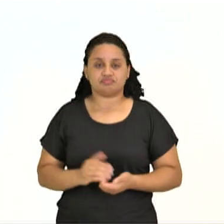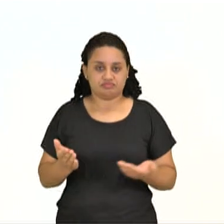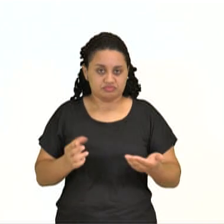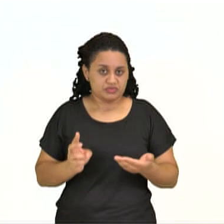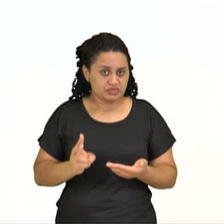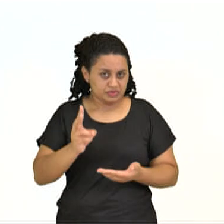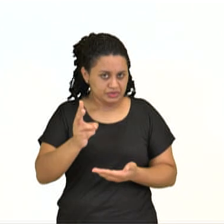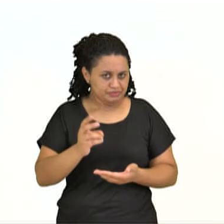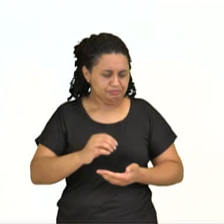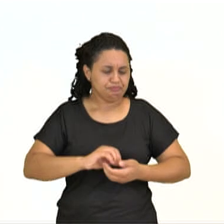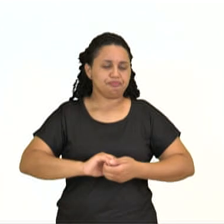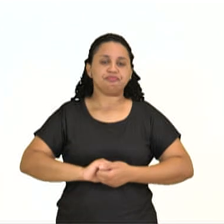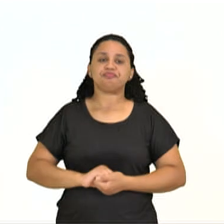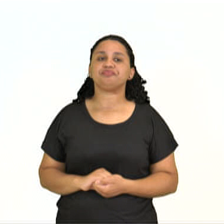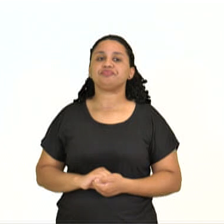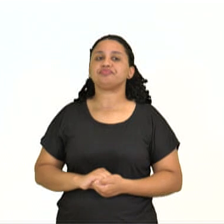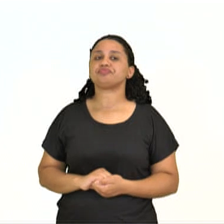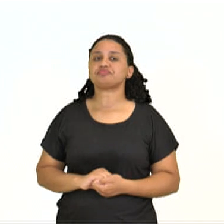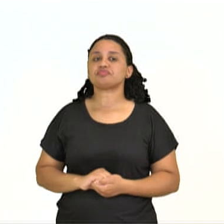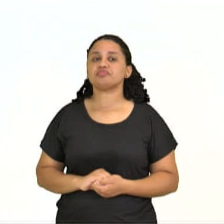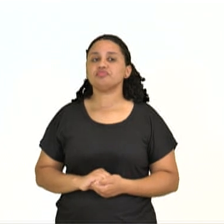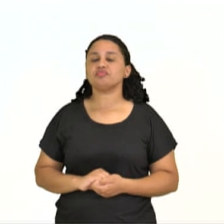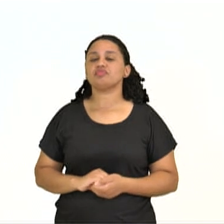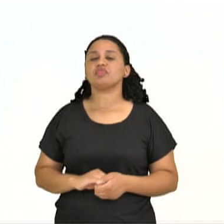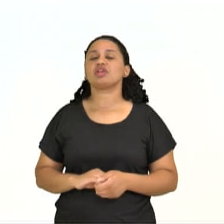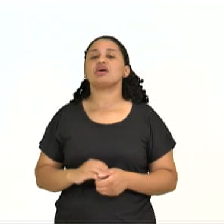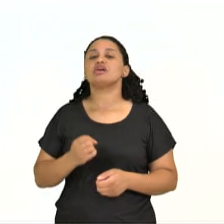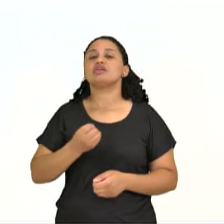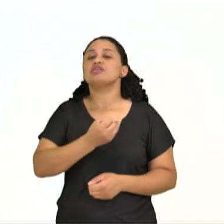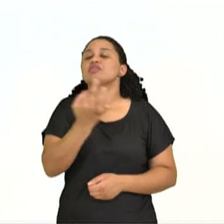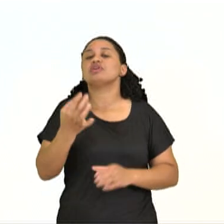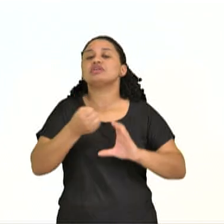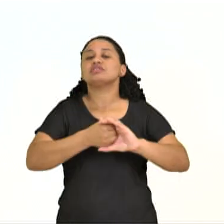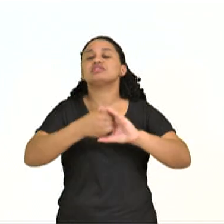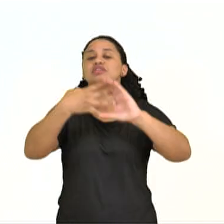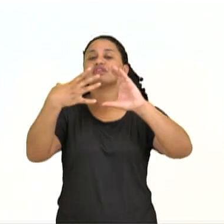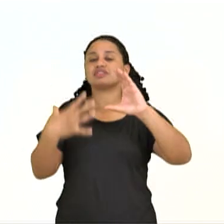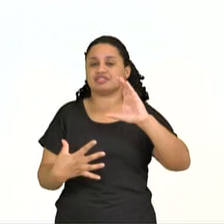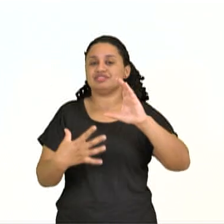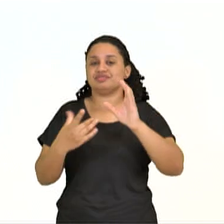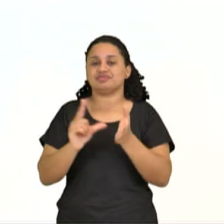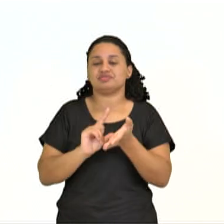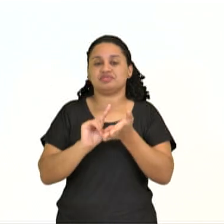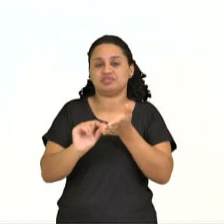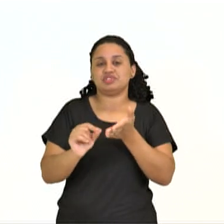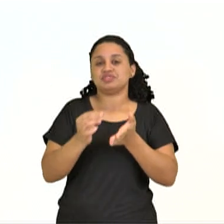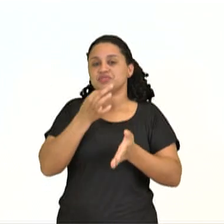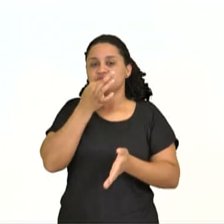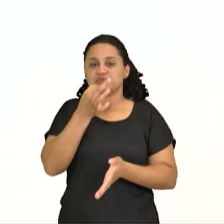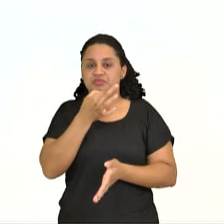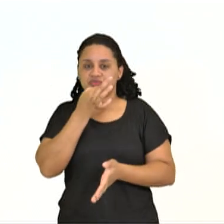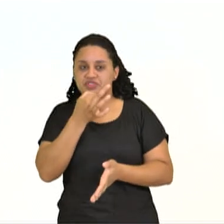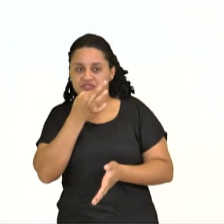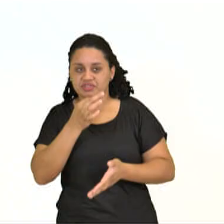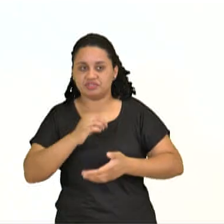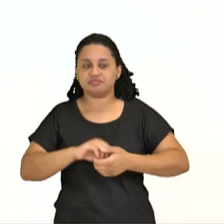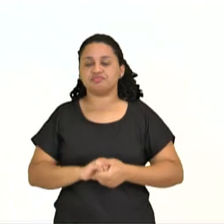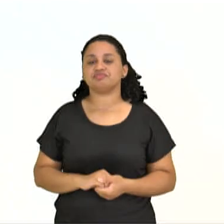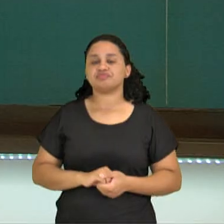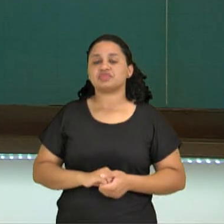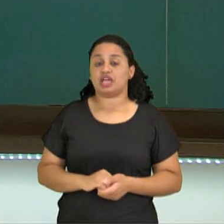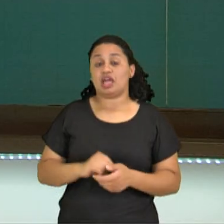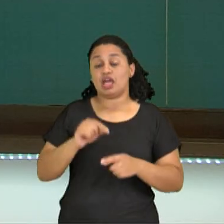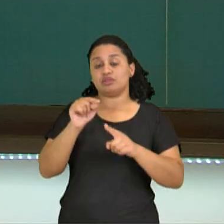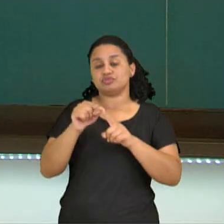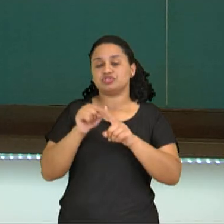adiante? Tá? Quais são as características de um artigo de opinião? Tá? Sendo um texto dissertativo